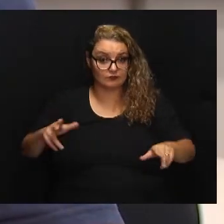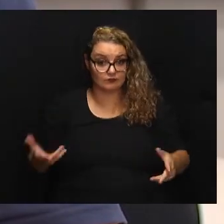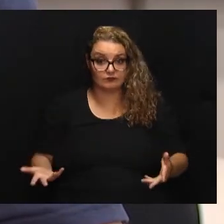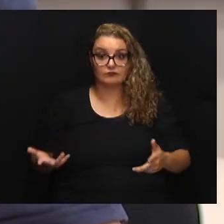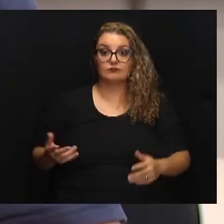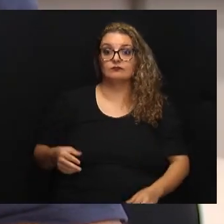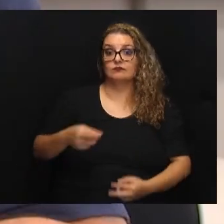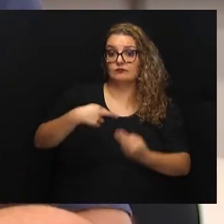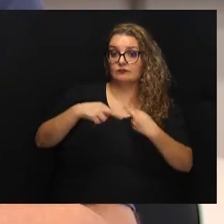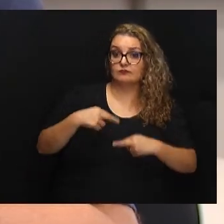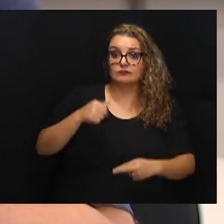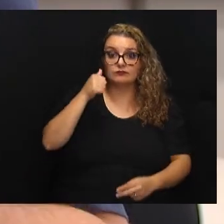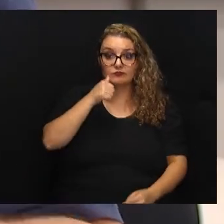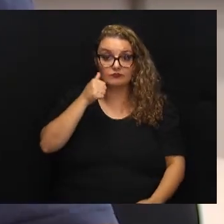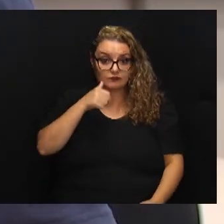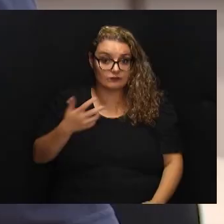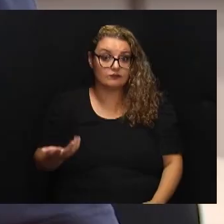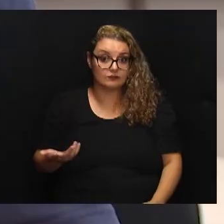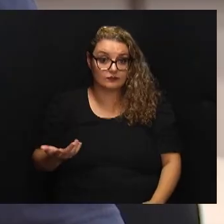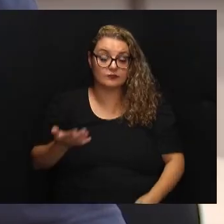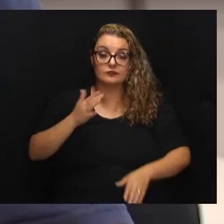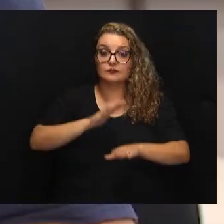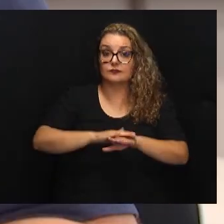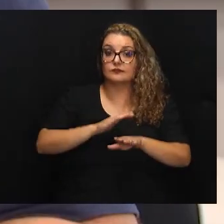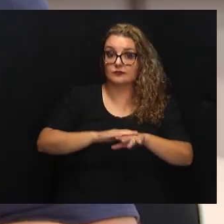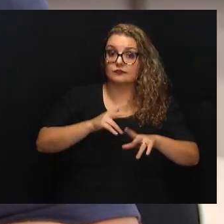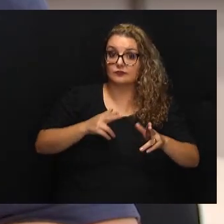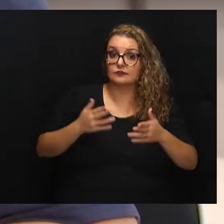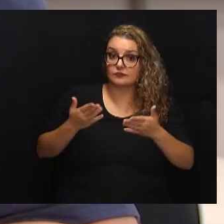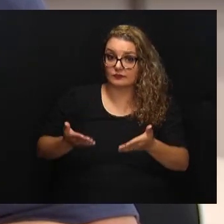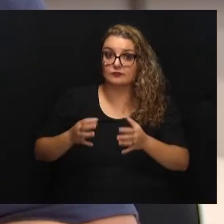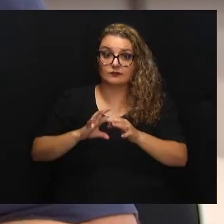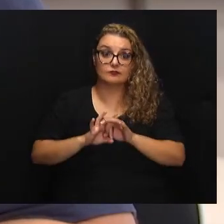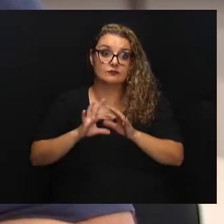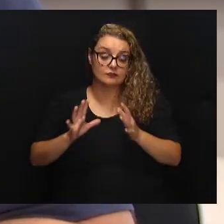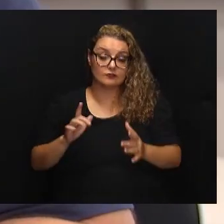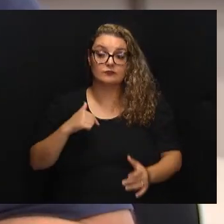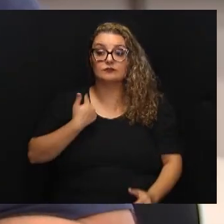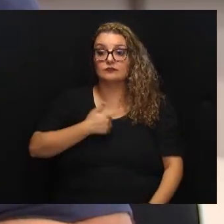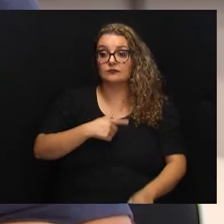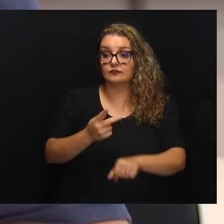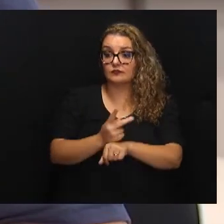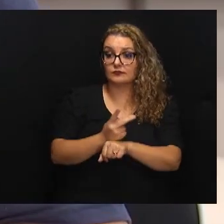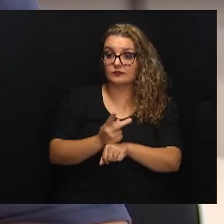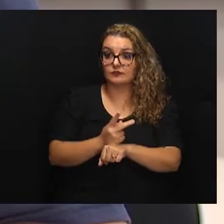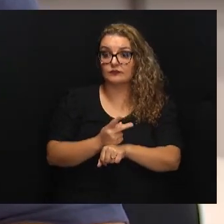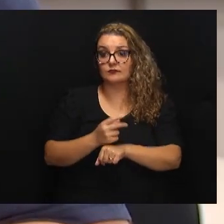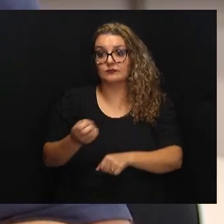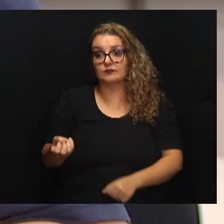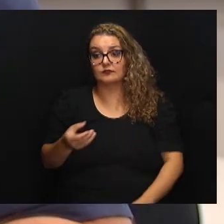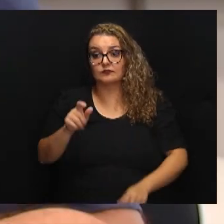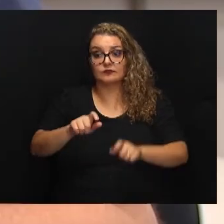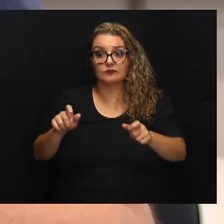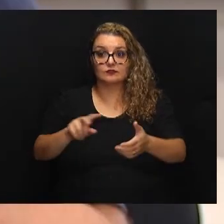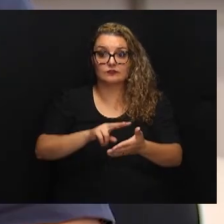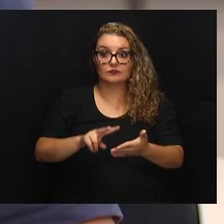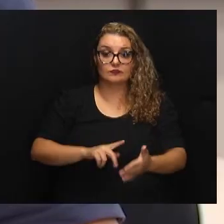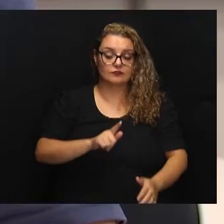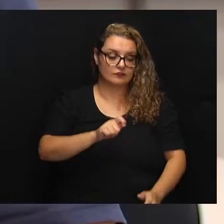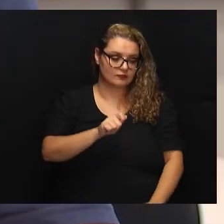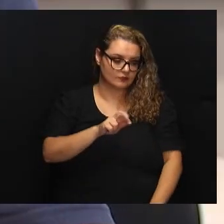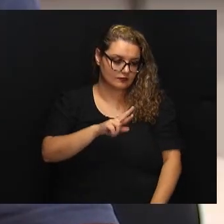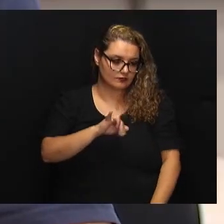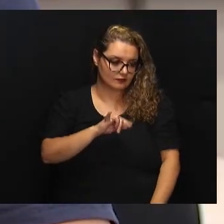reflexões sobre a cidade, sobre a questão da mulher. E então atividades como essa permitem que a gente busque